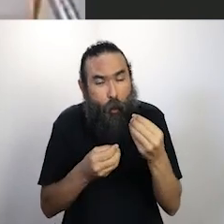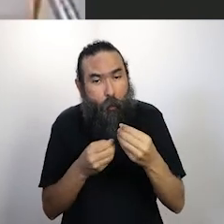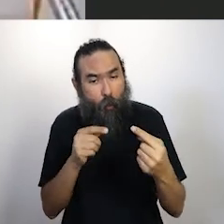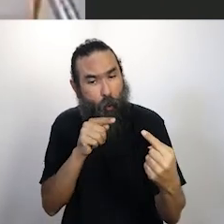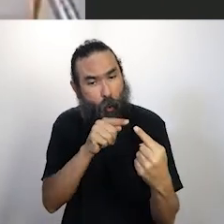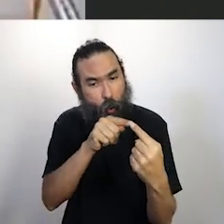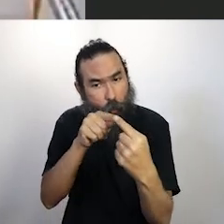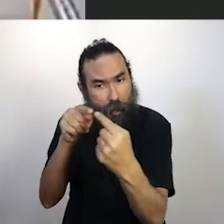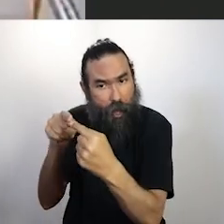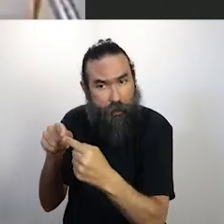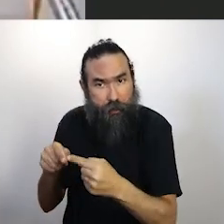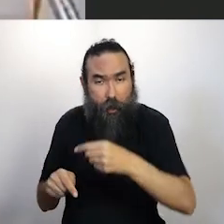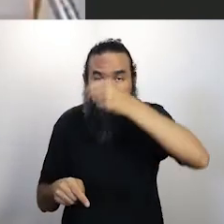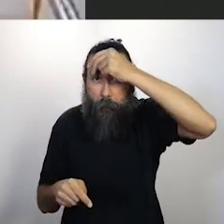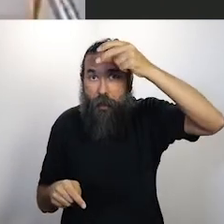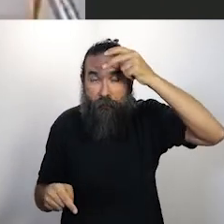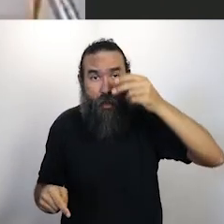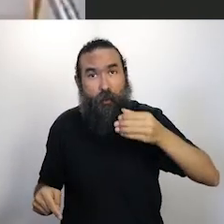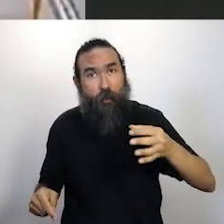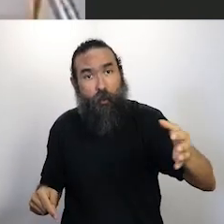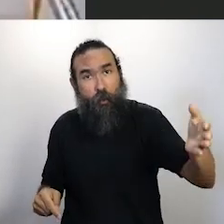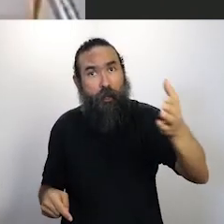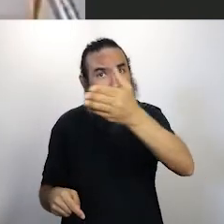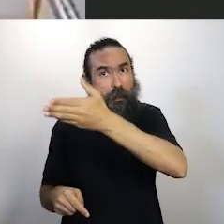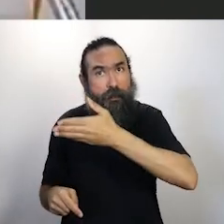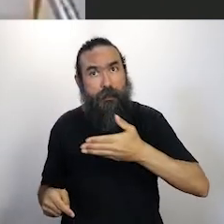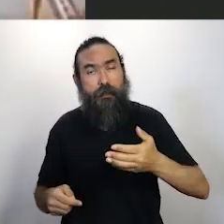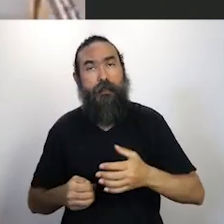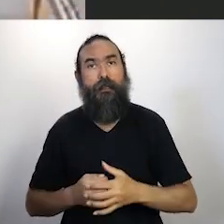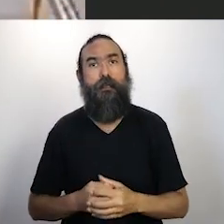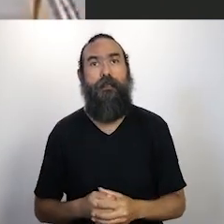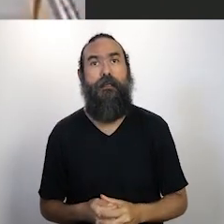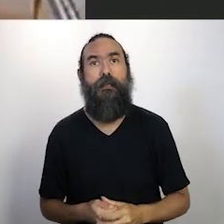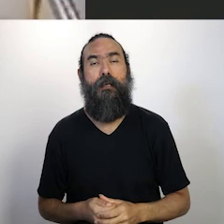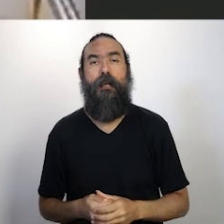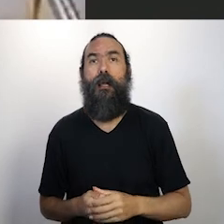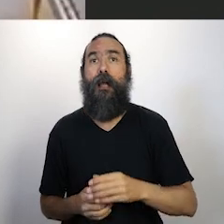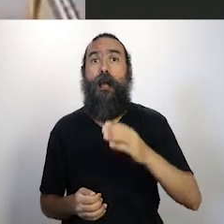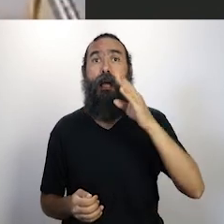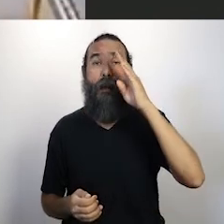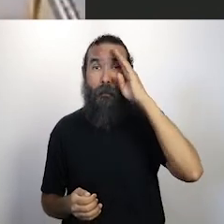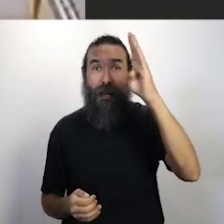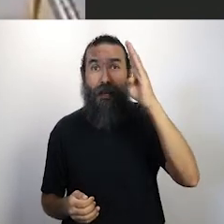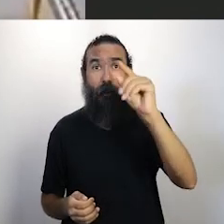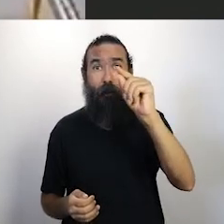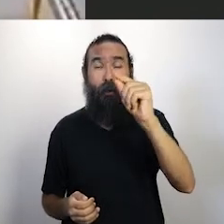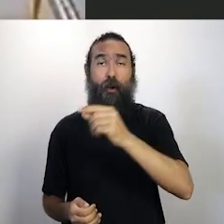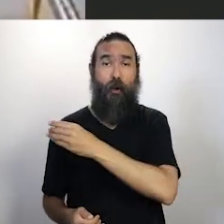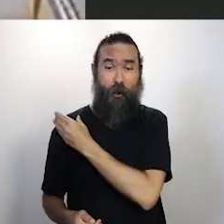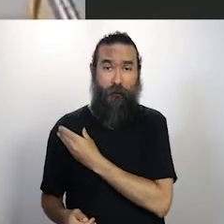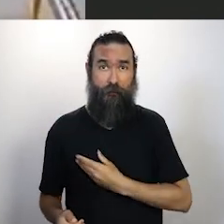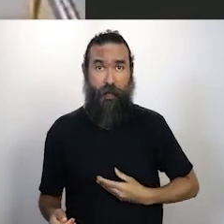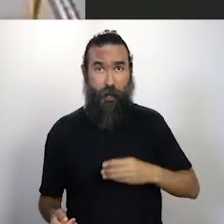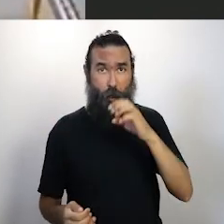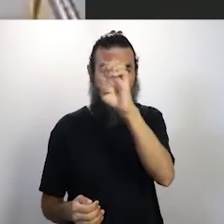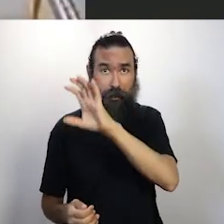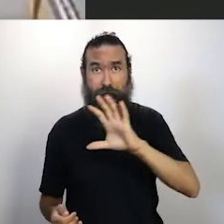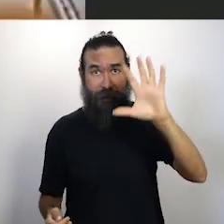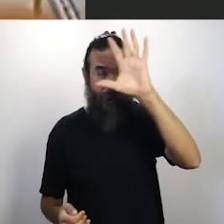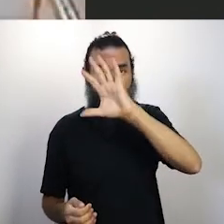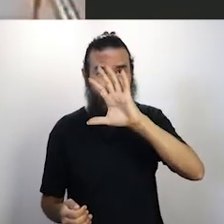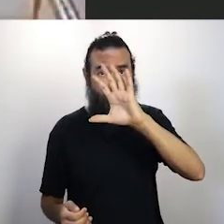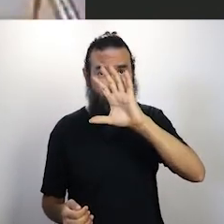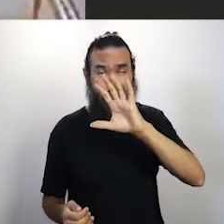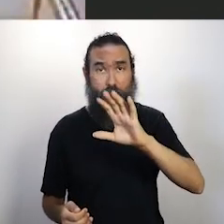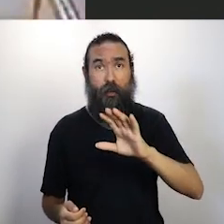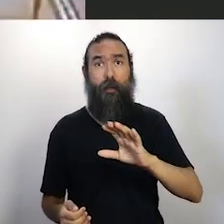vai aos municípios de acordo com o seu tamanho democrático né cabe ao governo do estado que dispõe de uma massa orçamentária muito significativa de fazer as